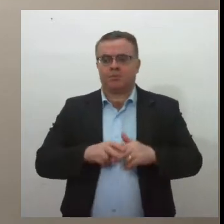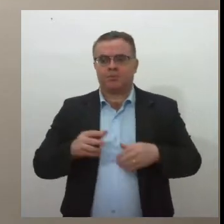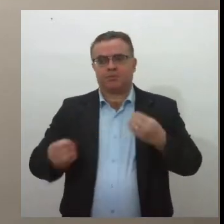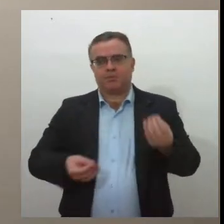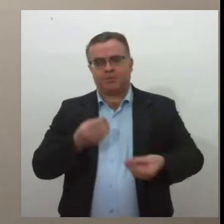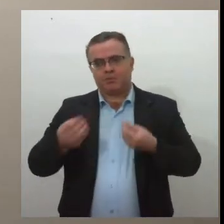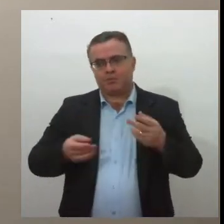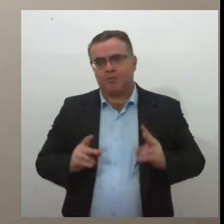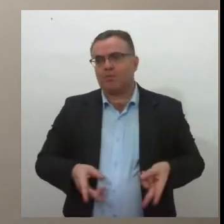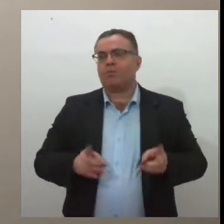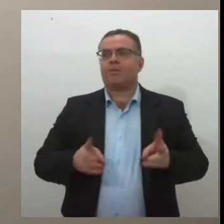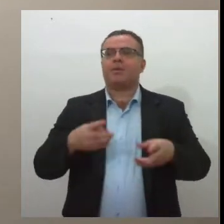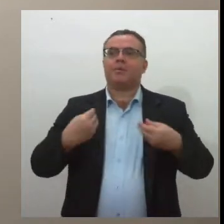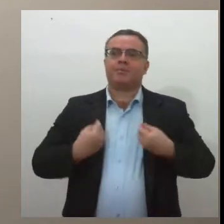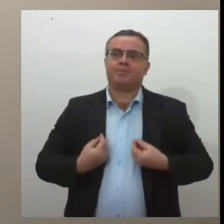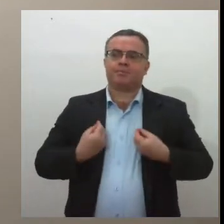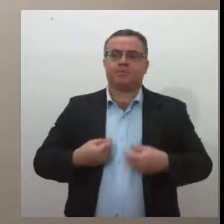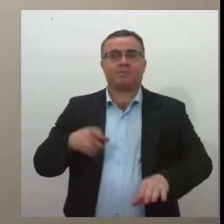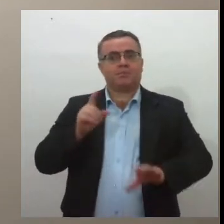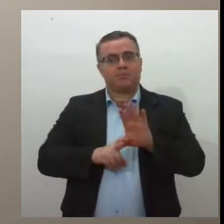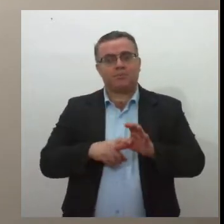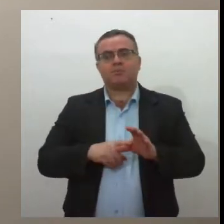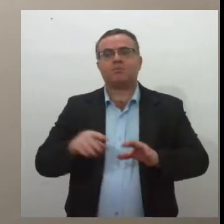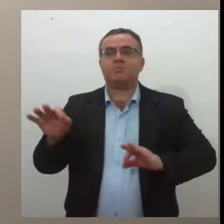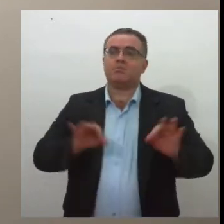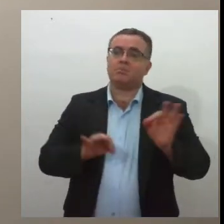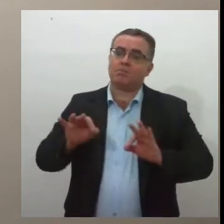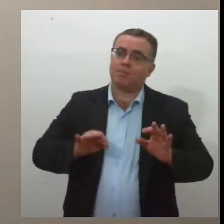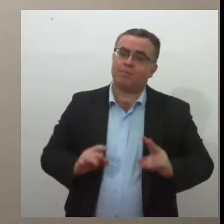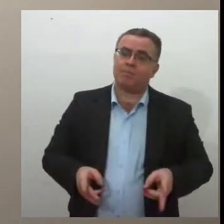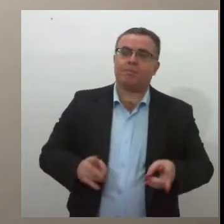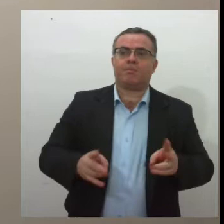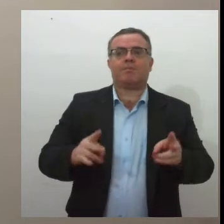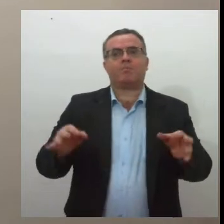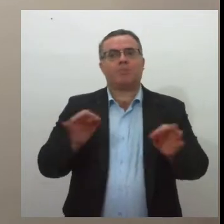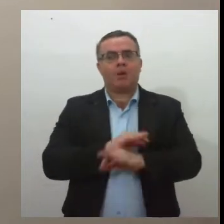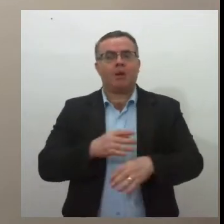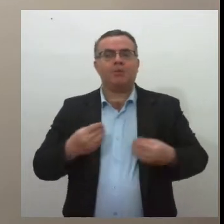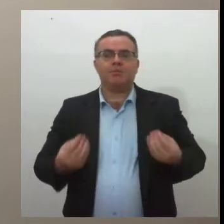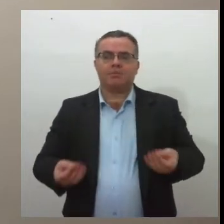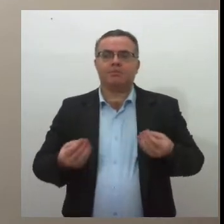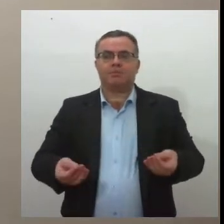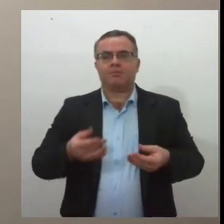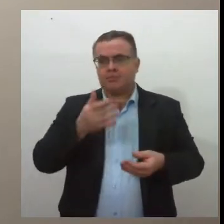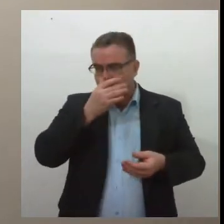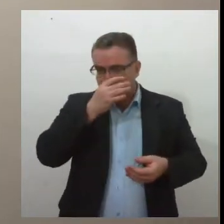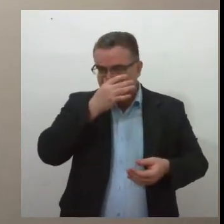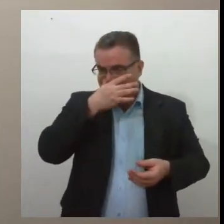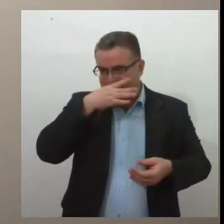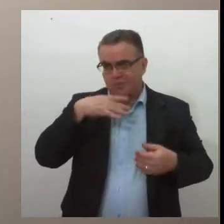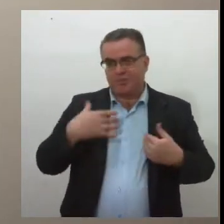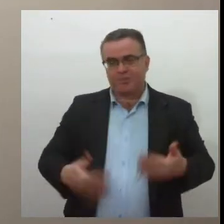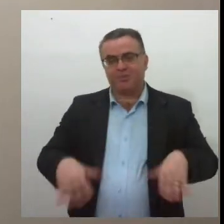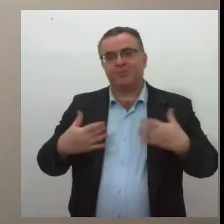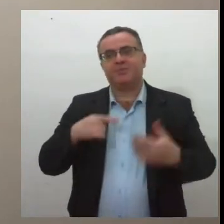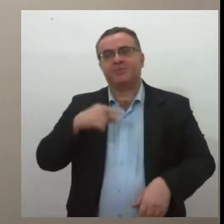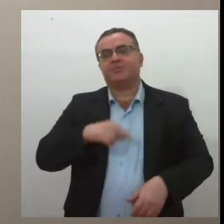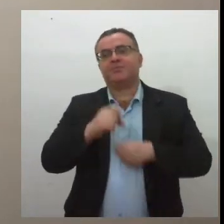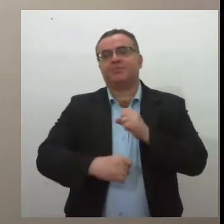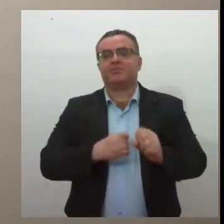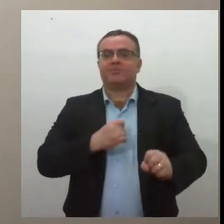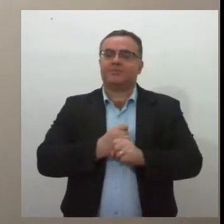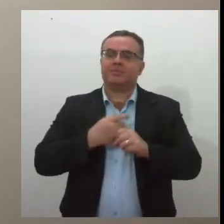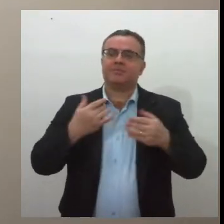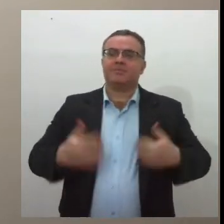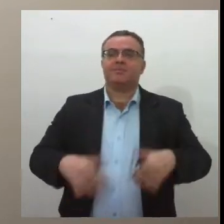contas daquilo que tem de dívida, fazer um planejamento ou escalonamento de pagamentos e se preparar não só para esse ano, como entrada do ano que vem,